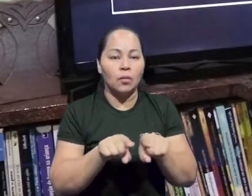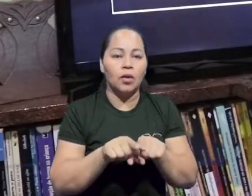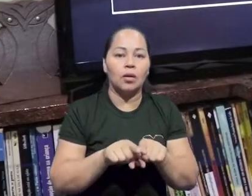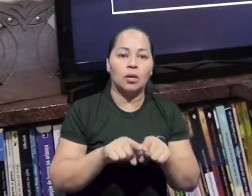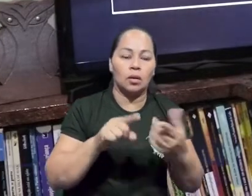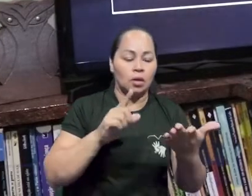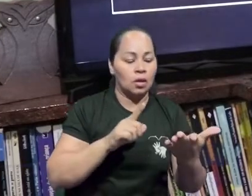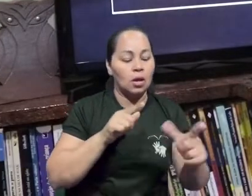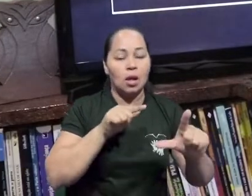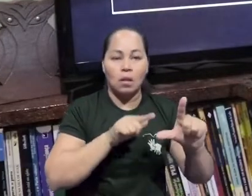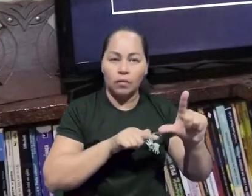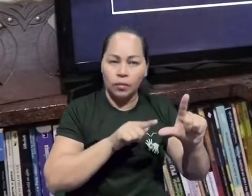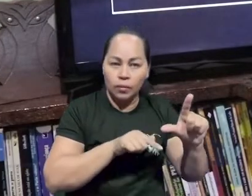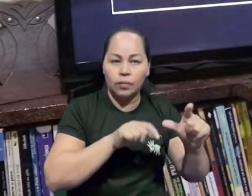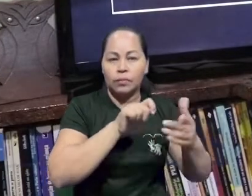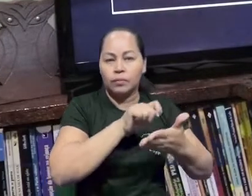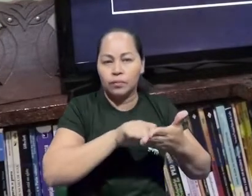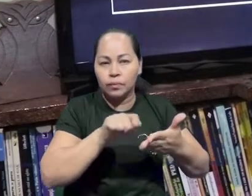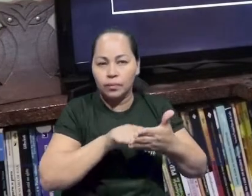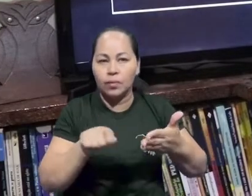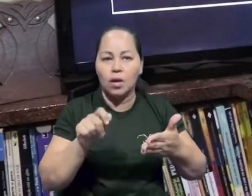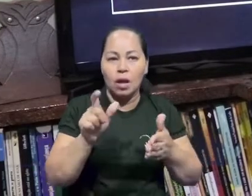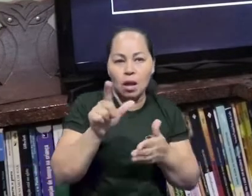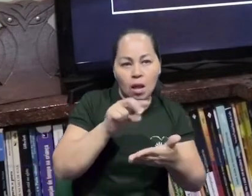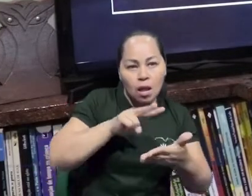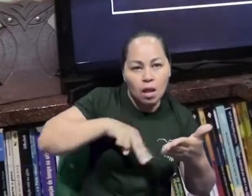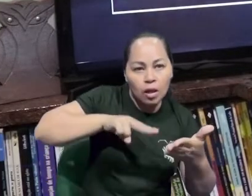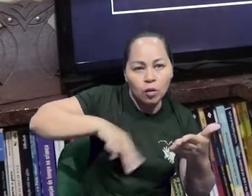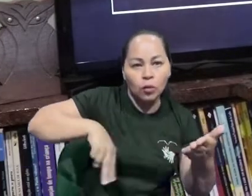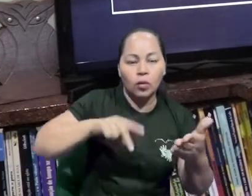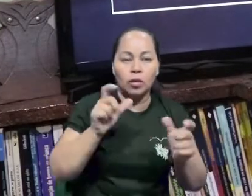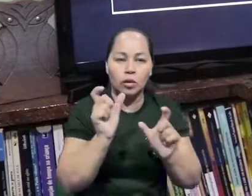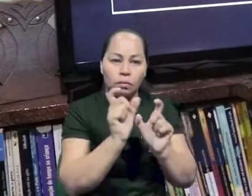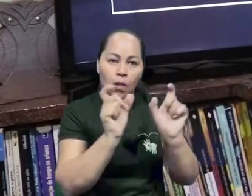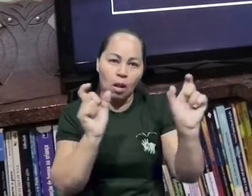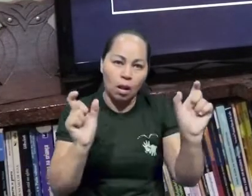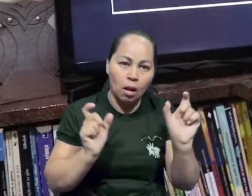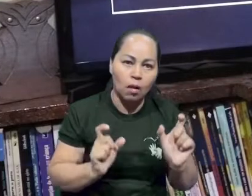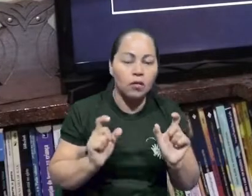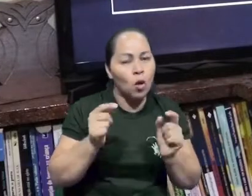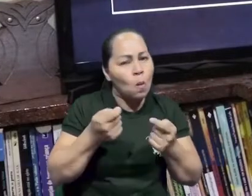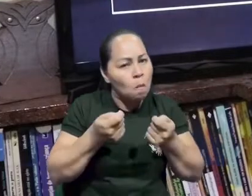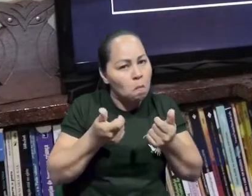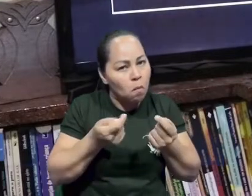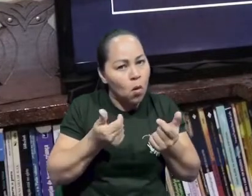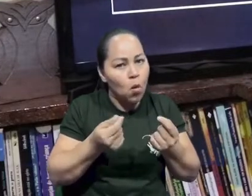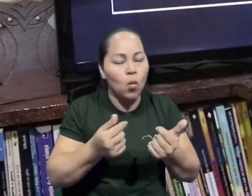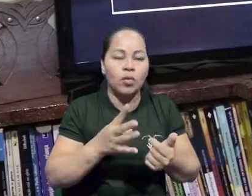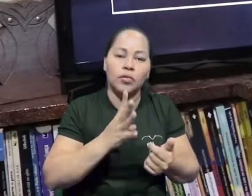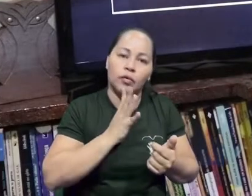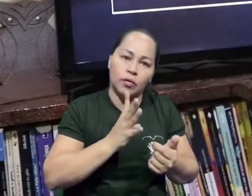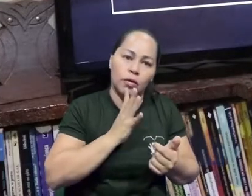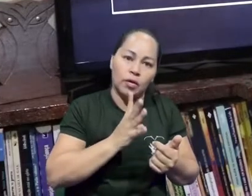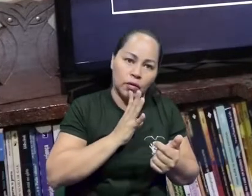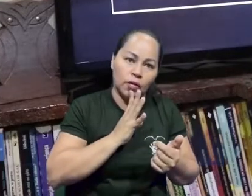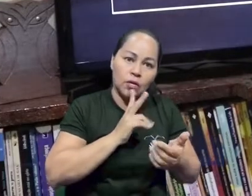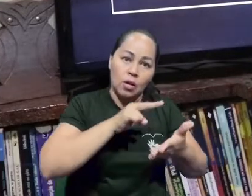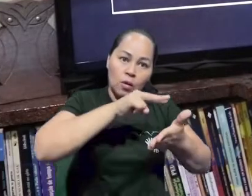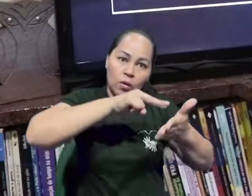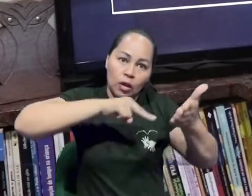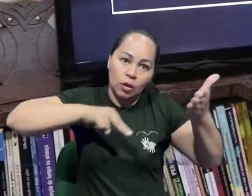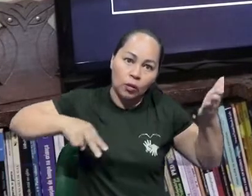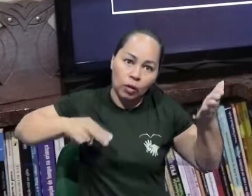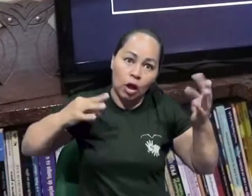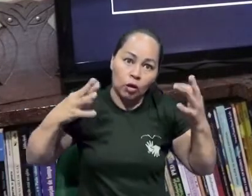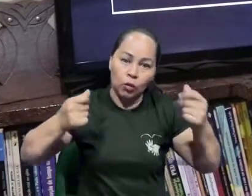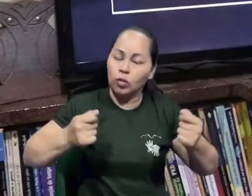nível silábico alfabético, embora tenha pouca compreensão da leitura para a escrita, da escrita para a leitura,